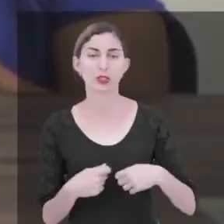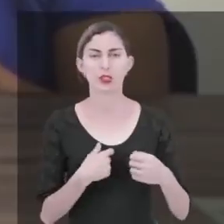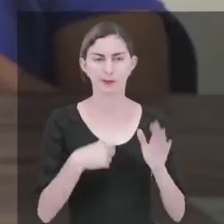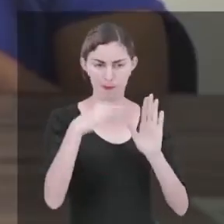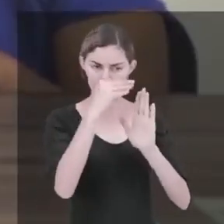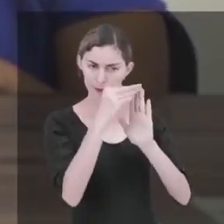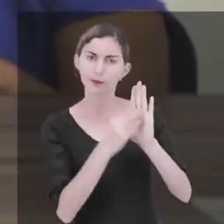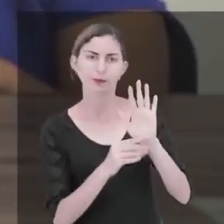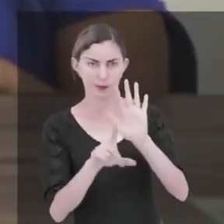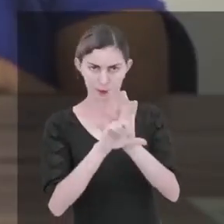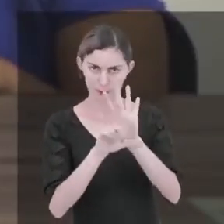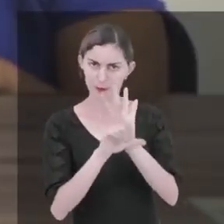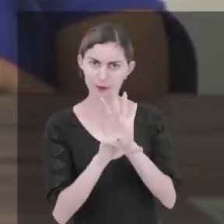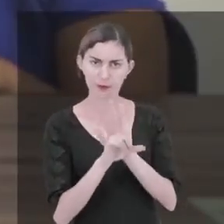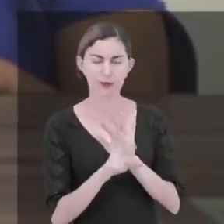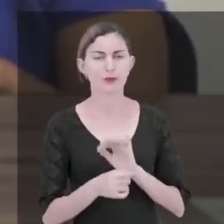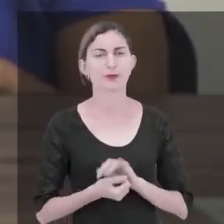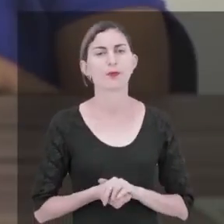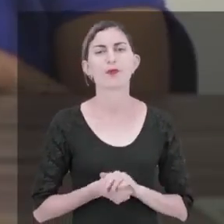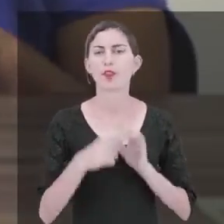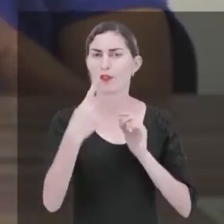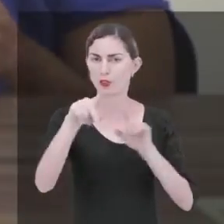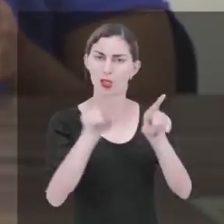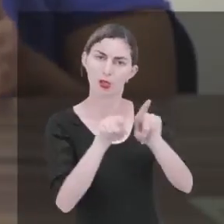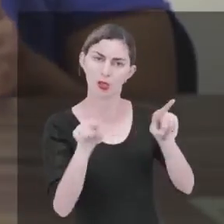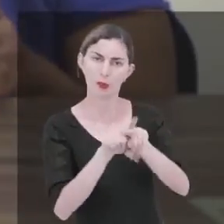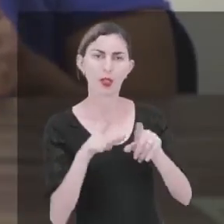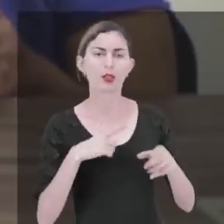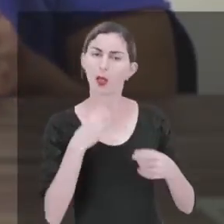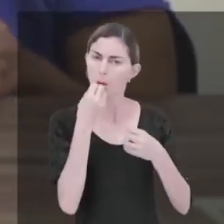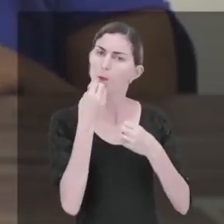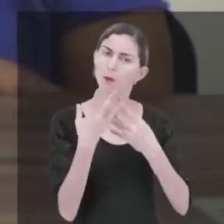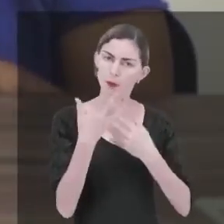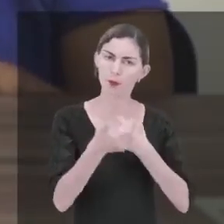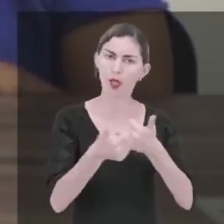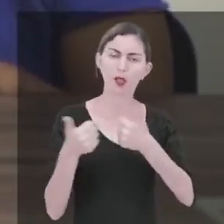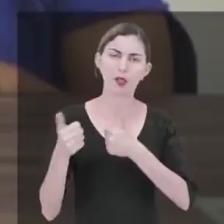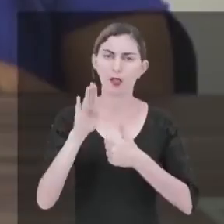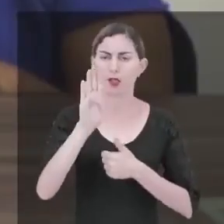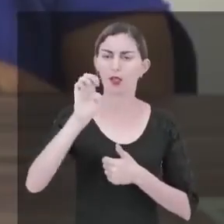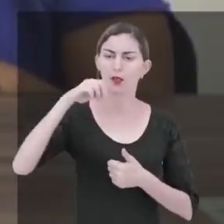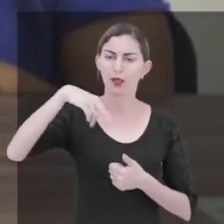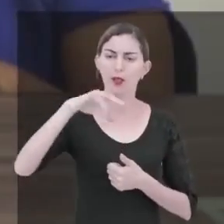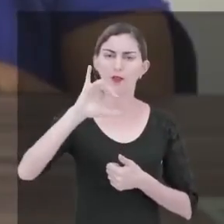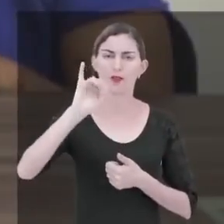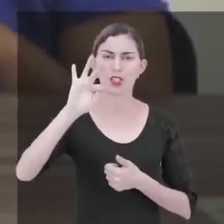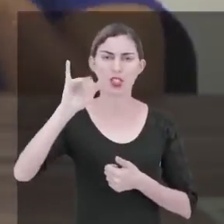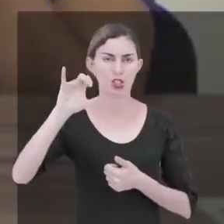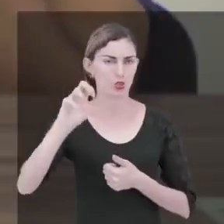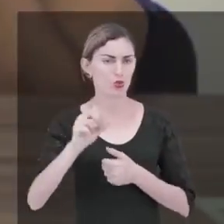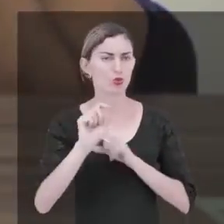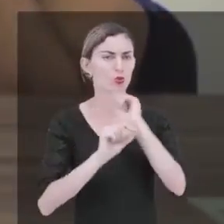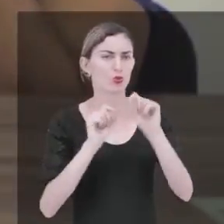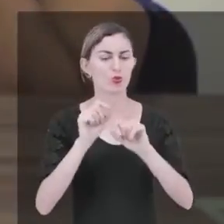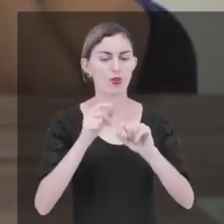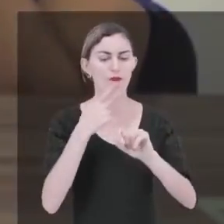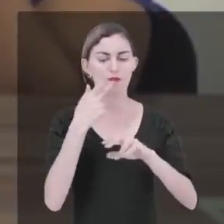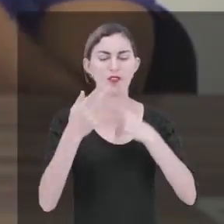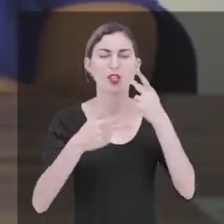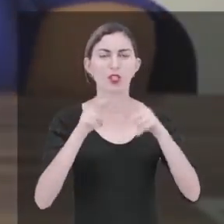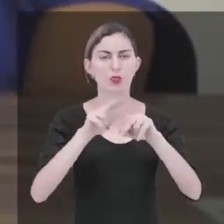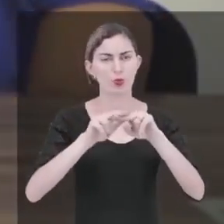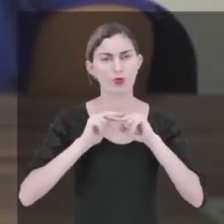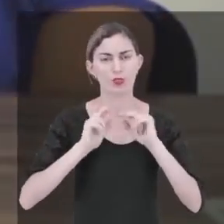são regidas por uma legislação, vocês também têm benefícios? Sim, claro. Falando das